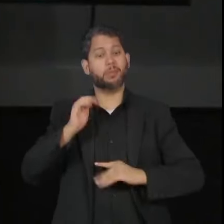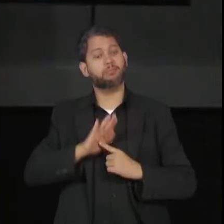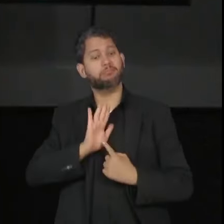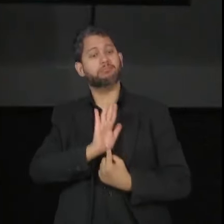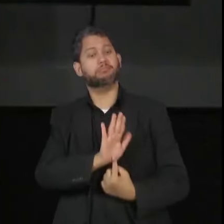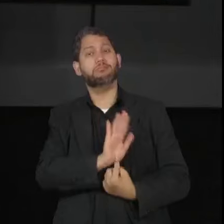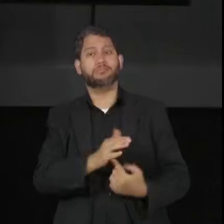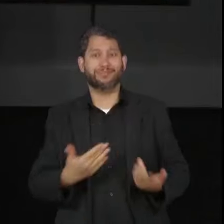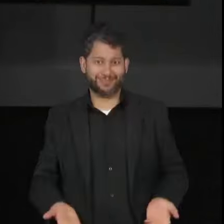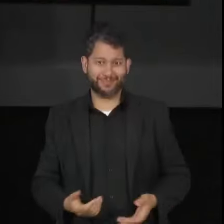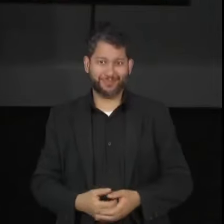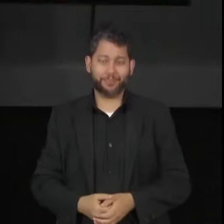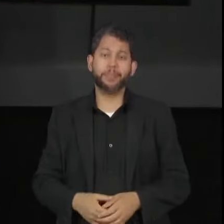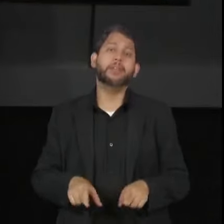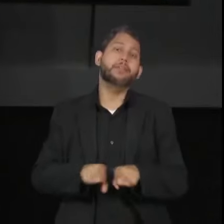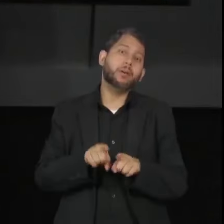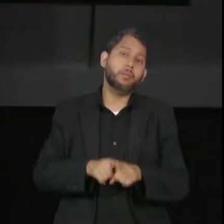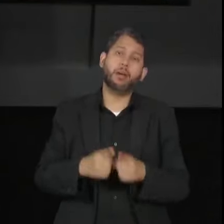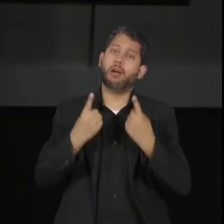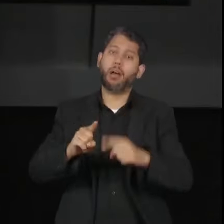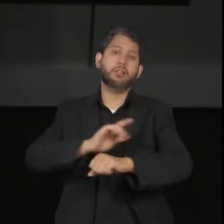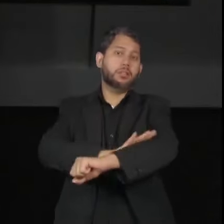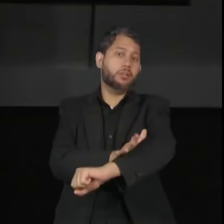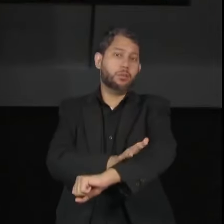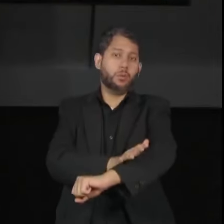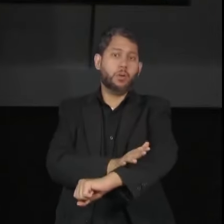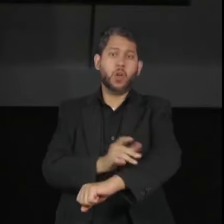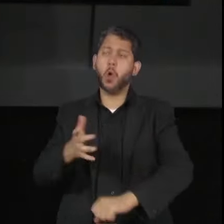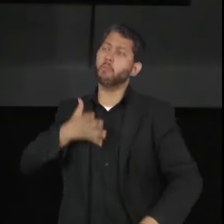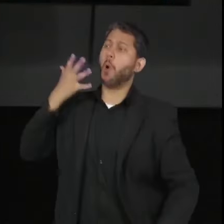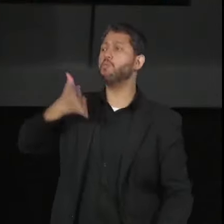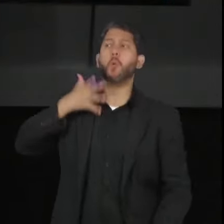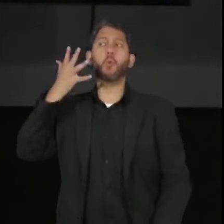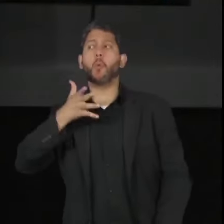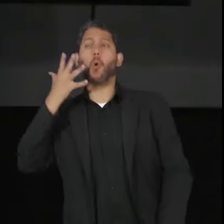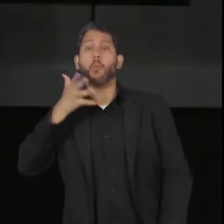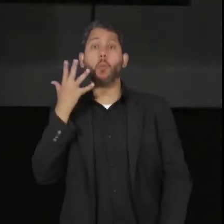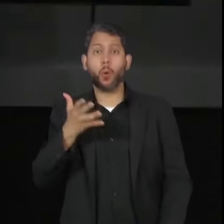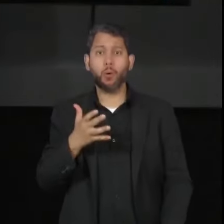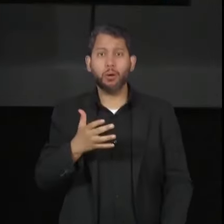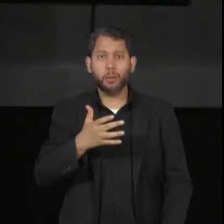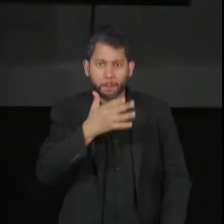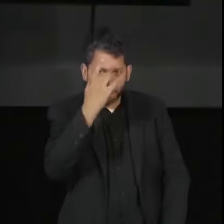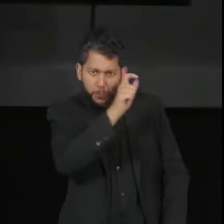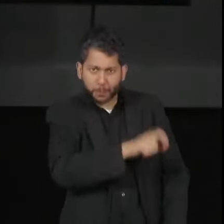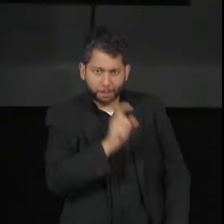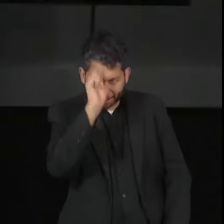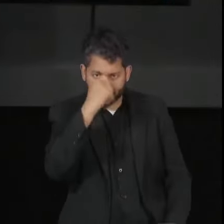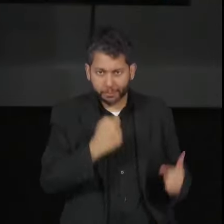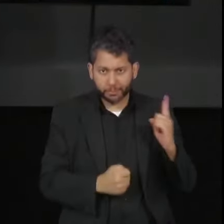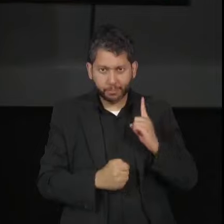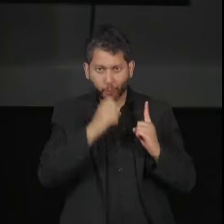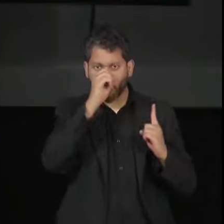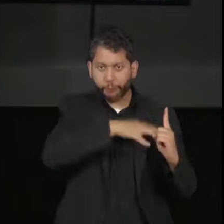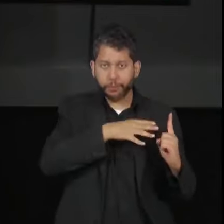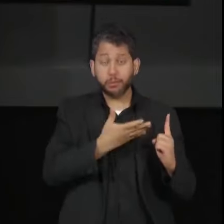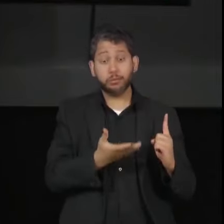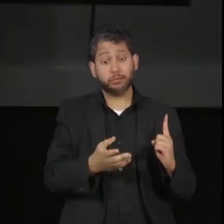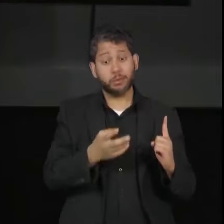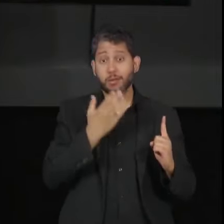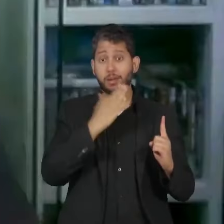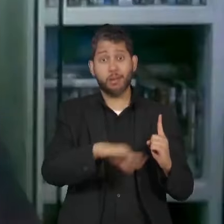forma que a gente ensina antirracismo, não é fazendo discursos bonitos, é tratando as pessoas de uma